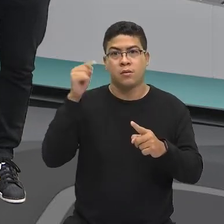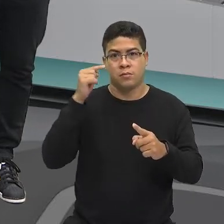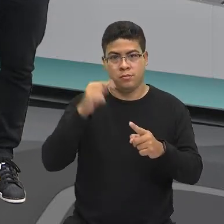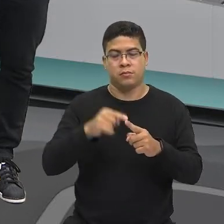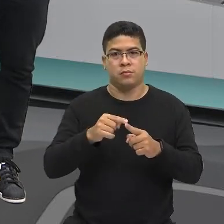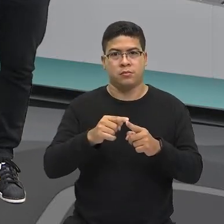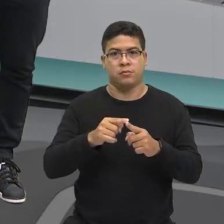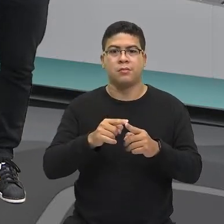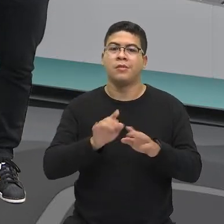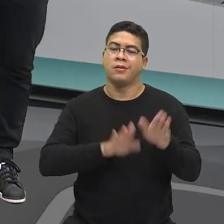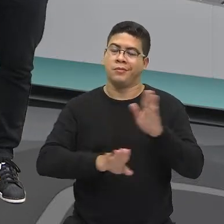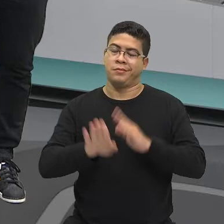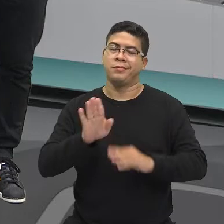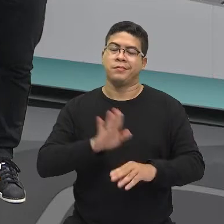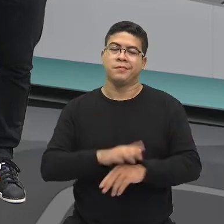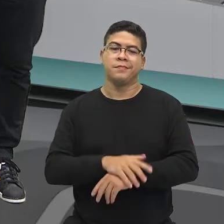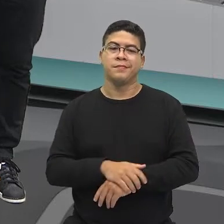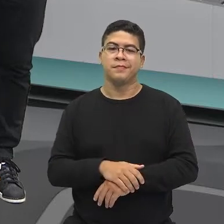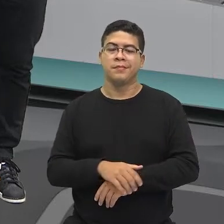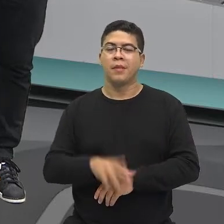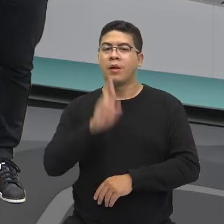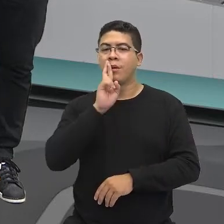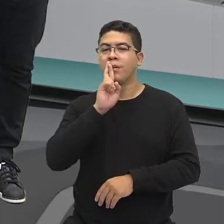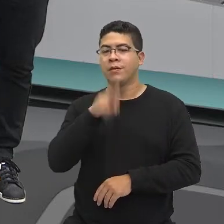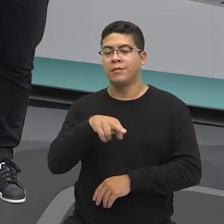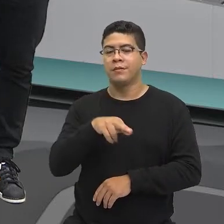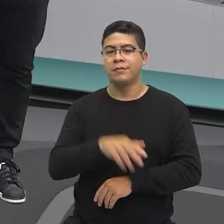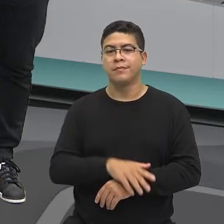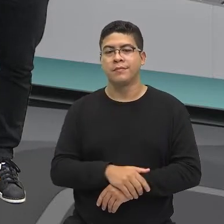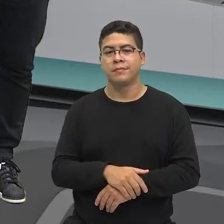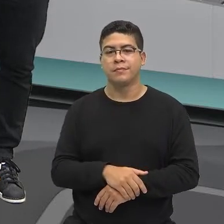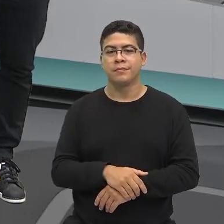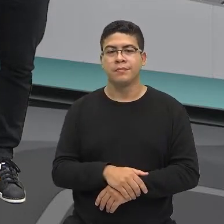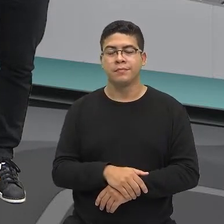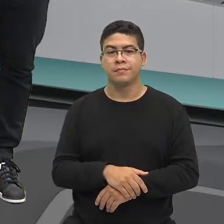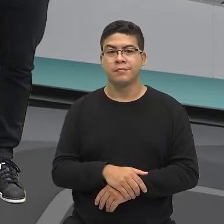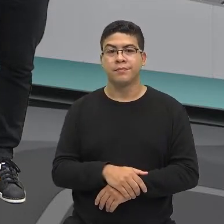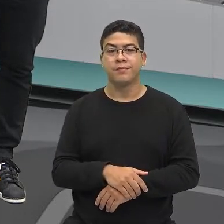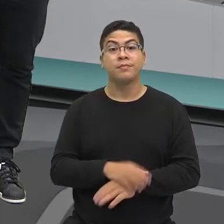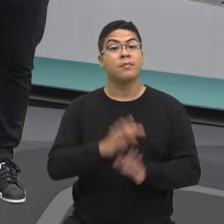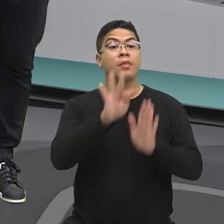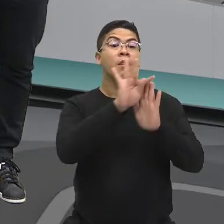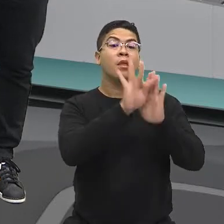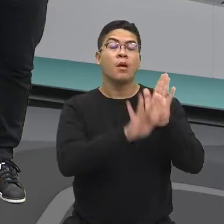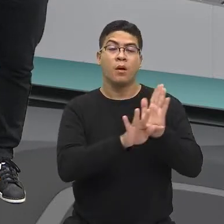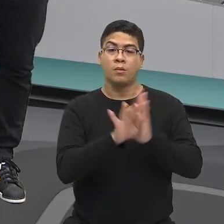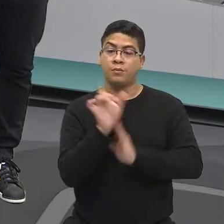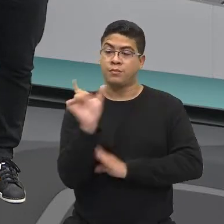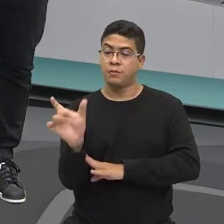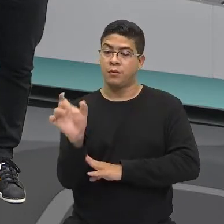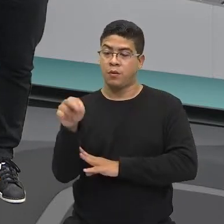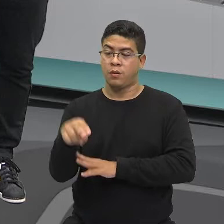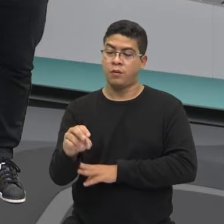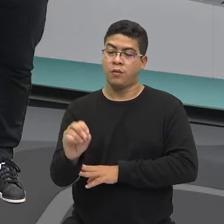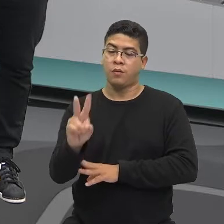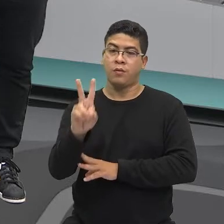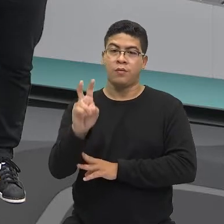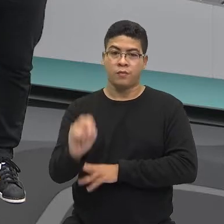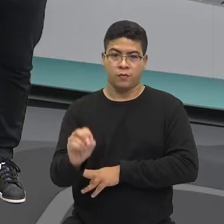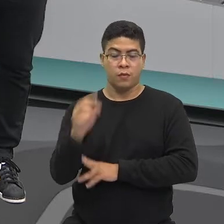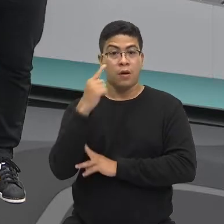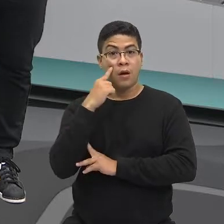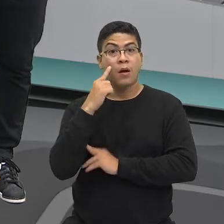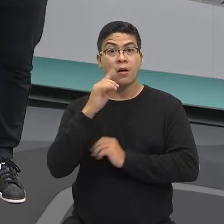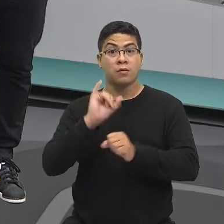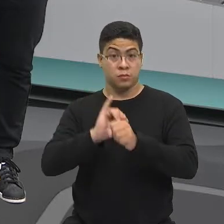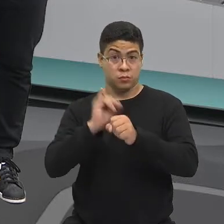palavra. Muito bem. Mas olha só a resposta aí, olha só. Então, no texto, a palavra novo funciona como